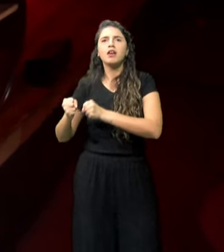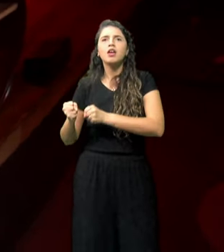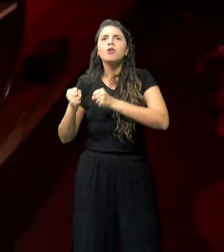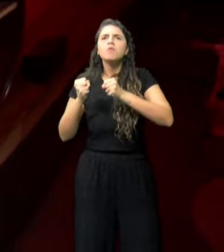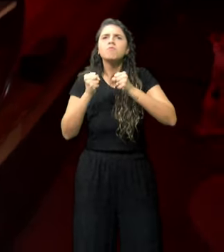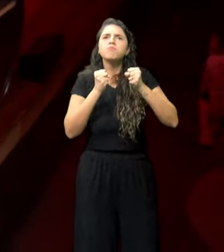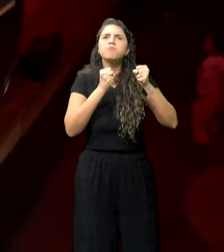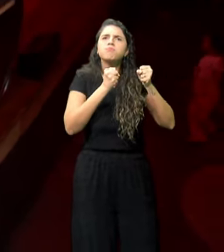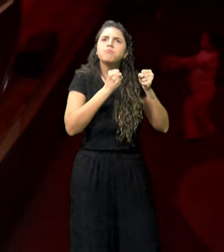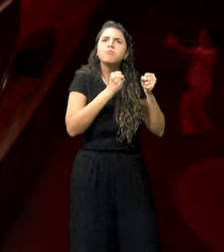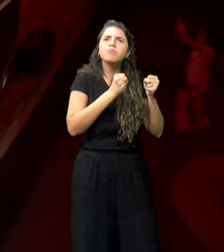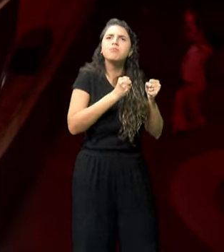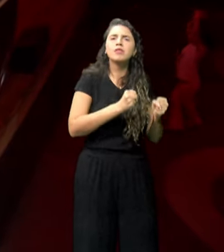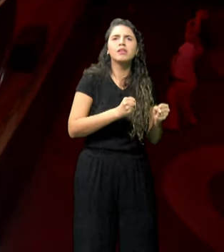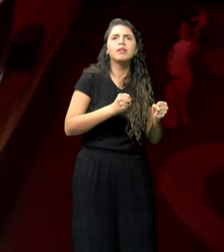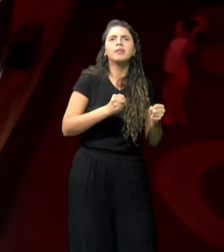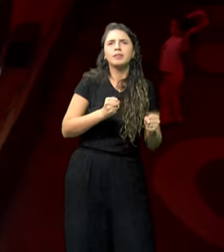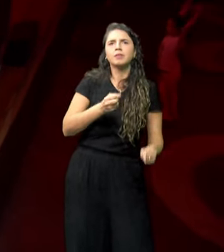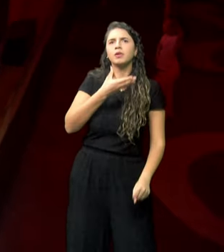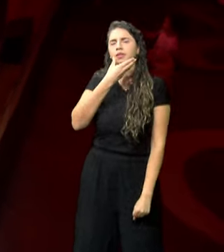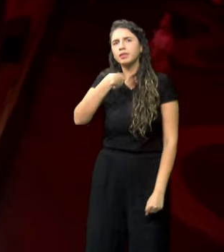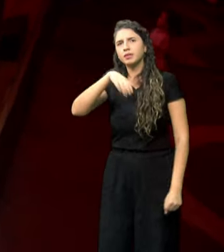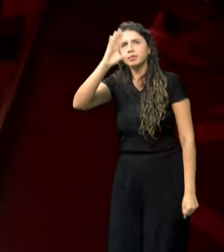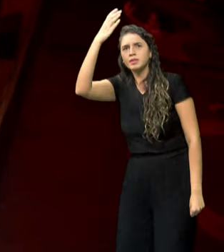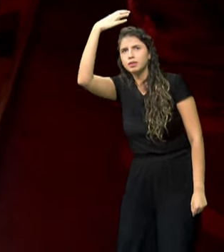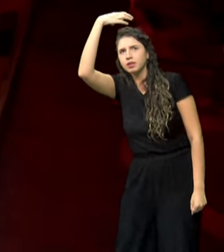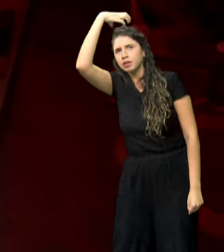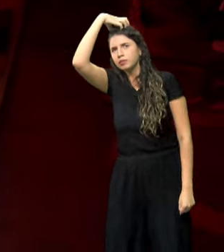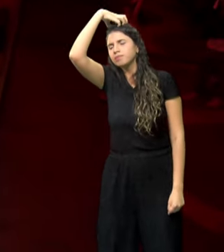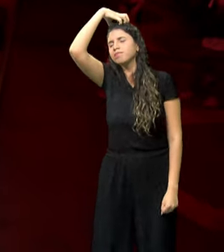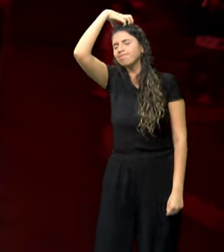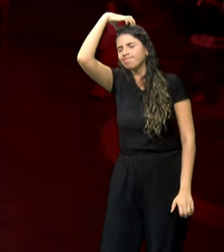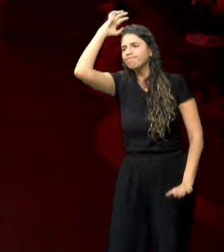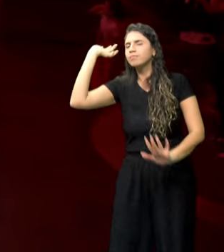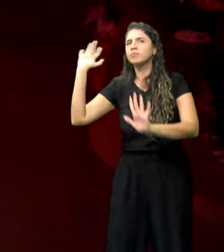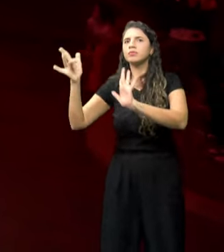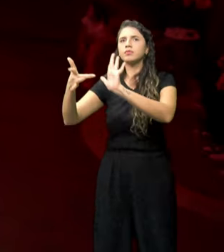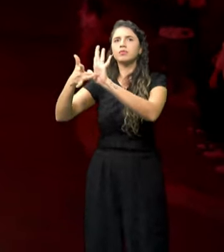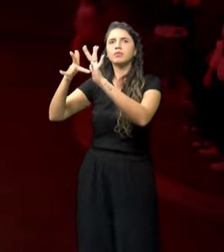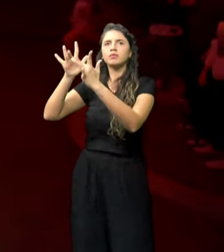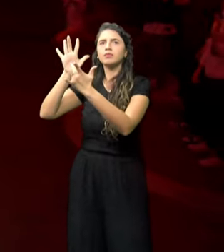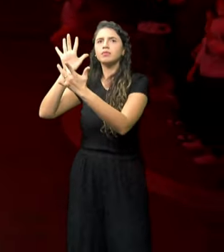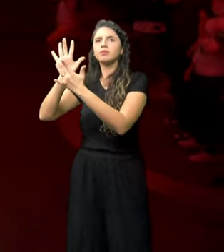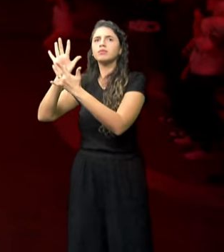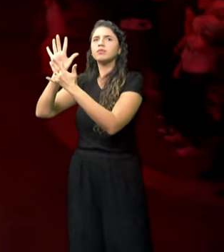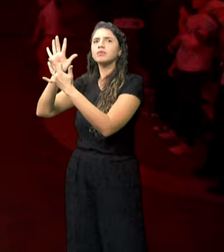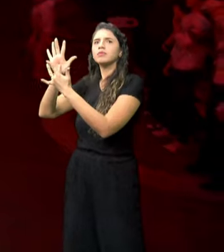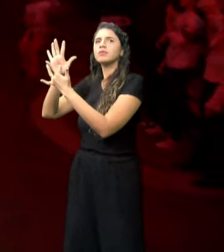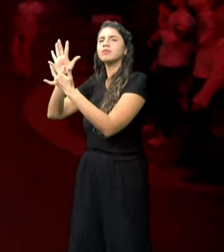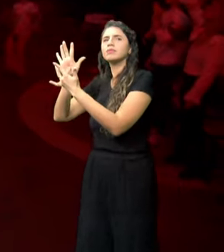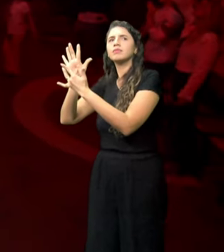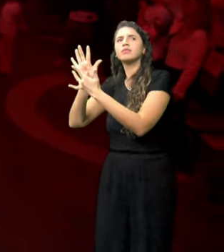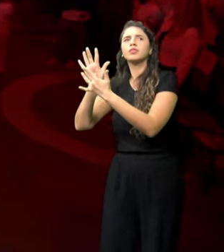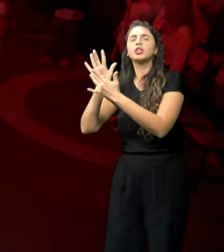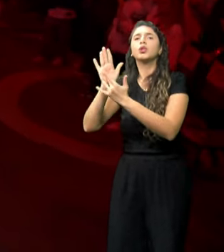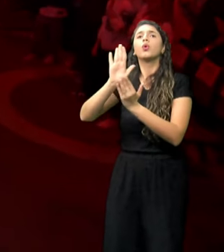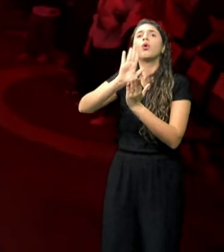e o poder ao Rei Jesus.